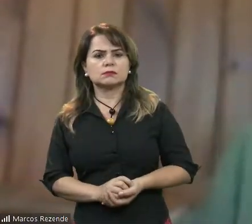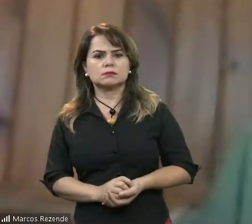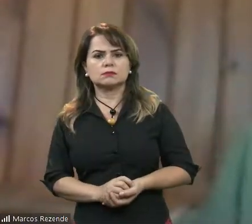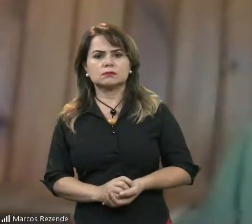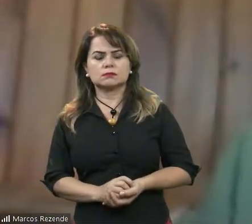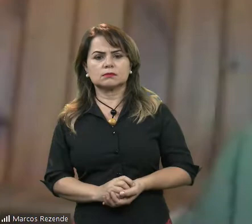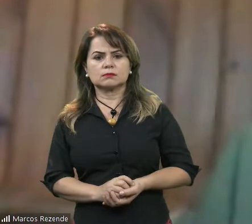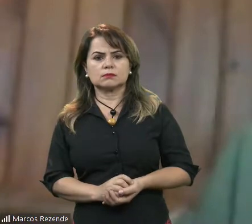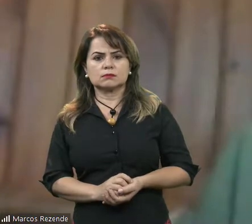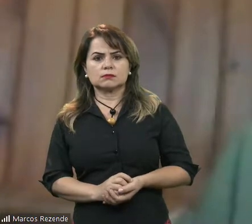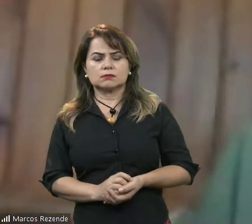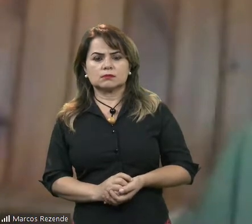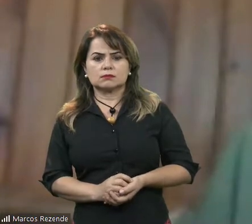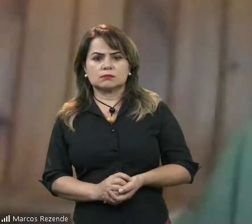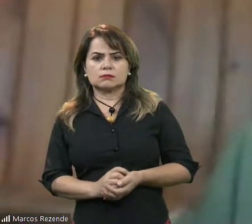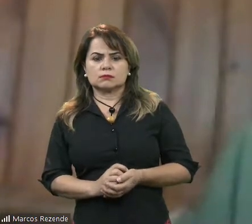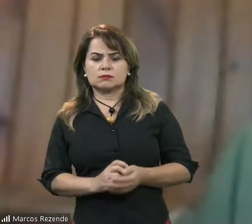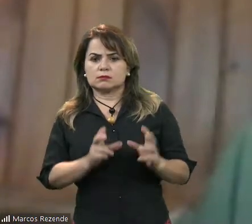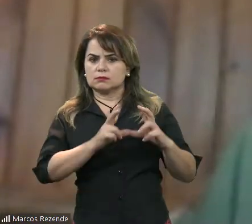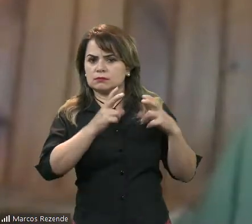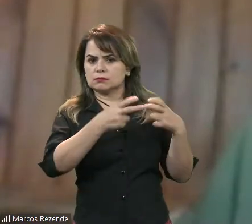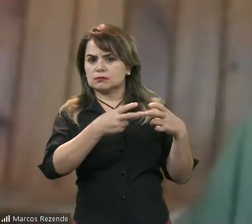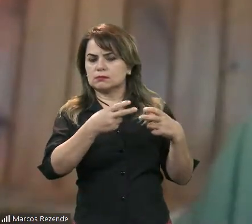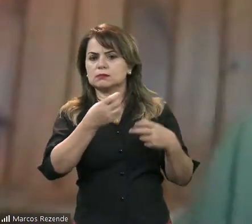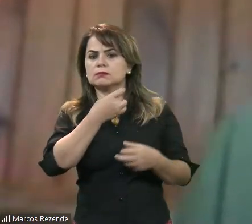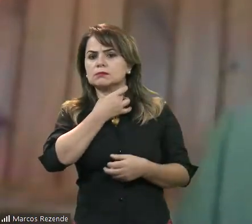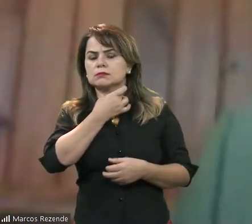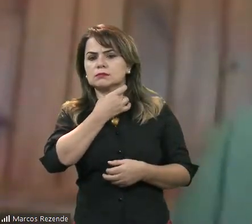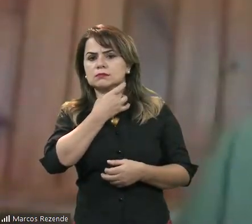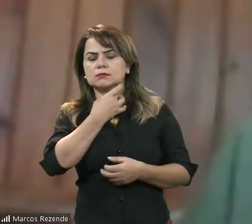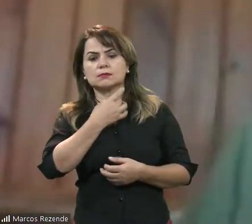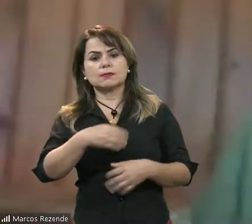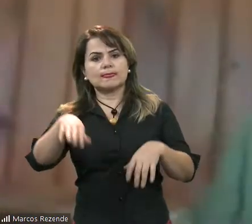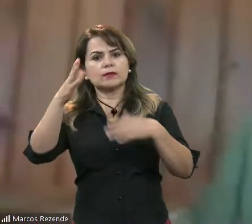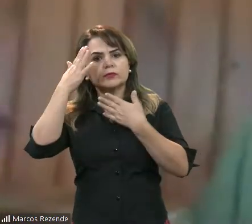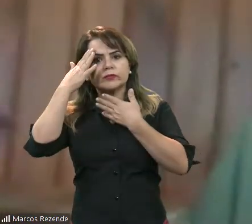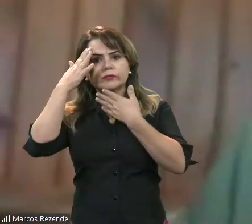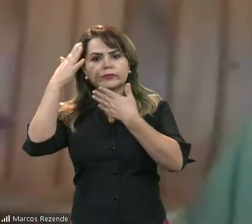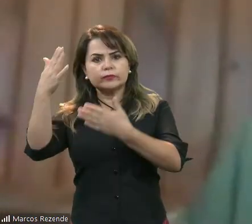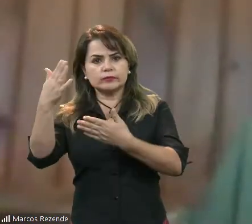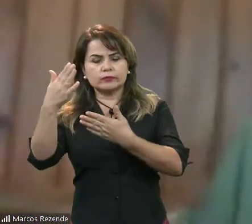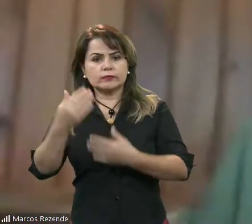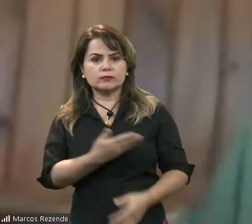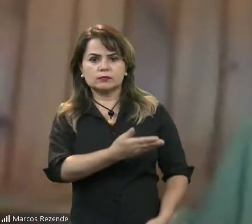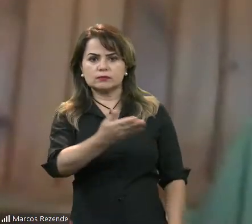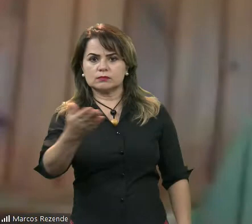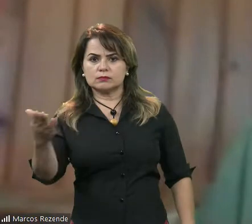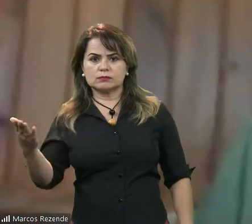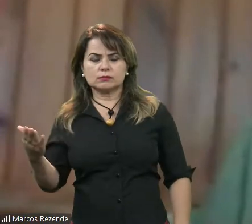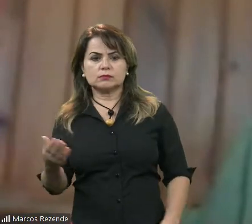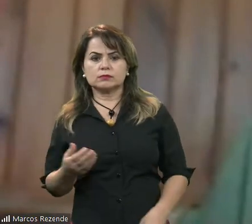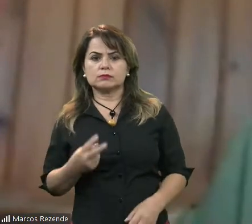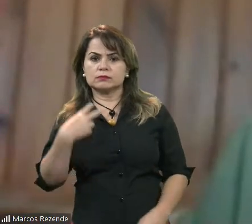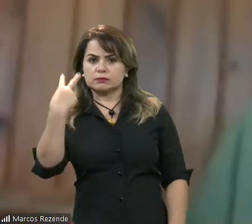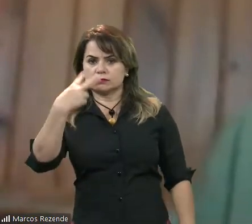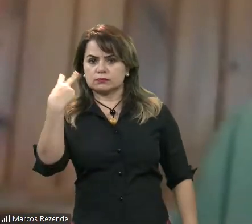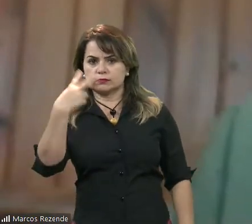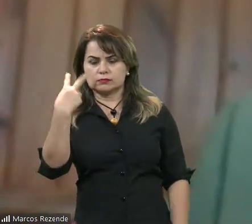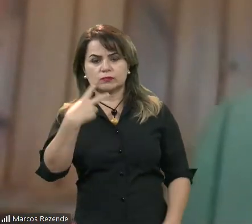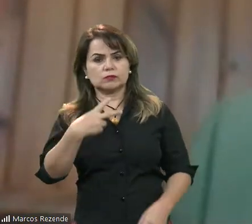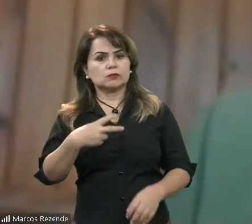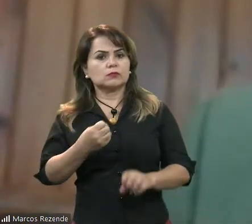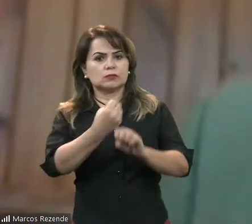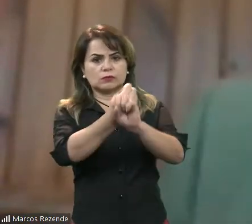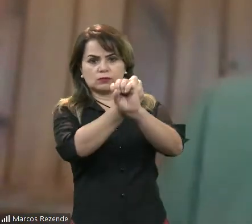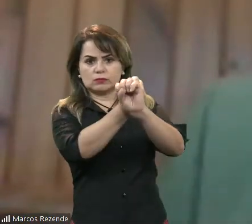Mota da história da Câmara Municipal de Marília. Agradecer todos os senhores vereadores que possibilitaram